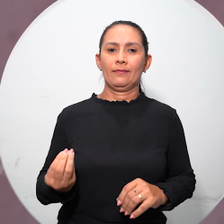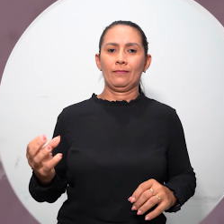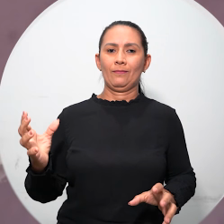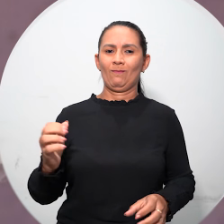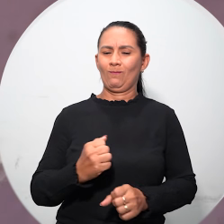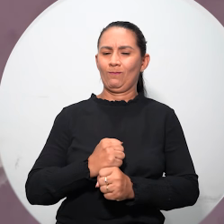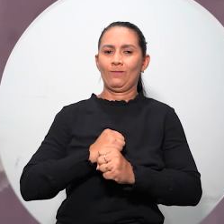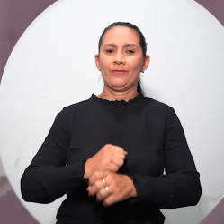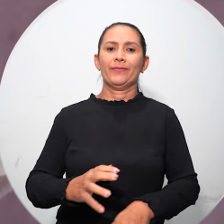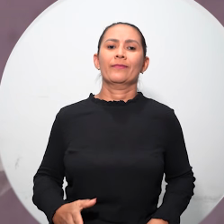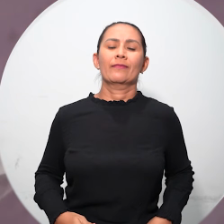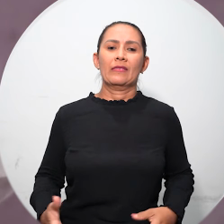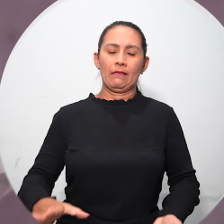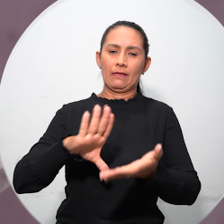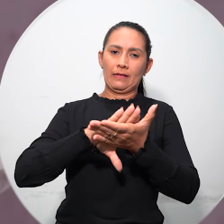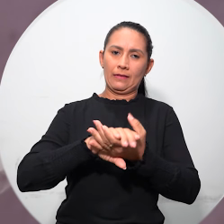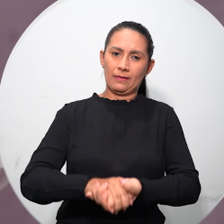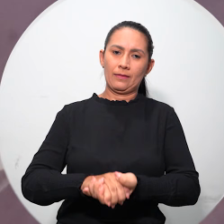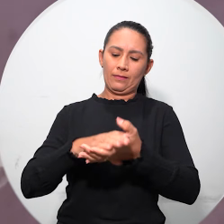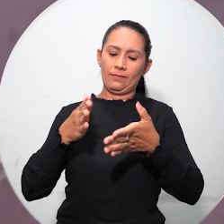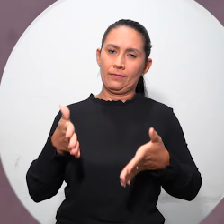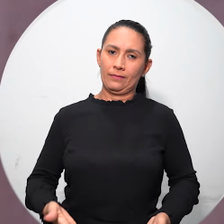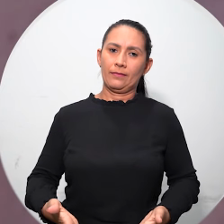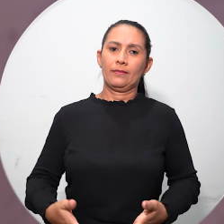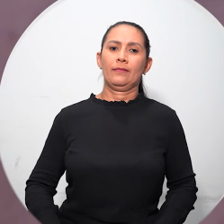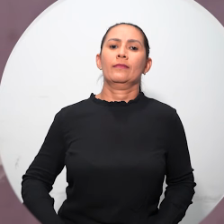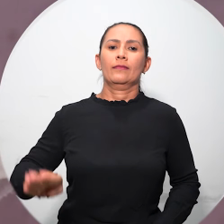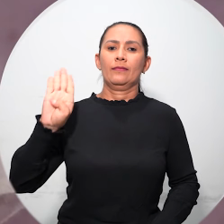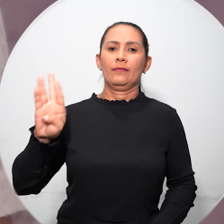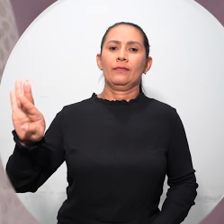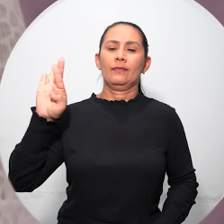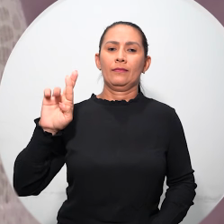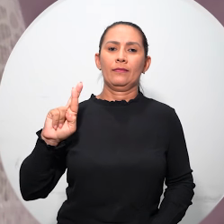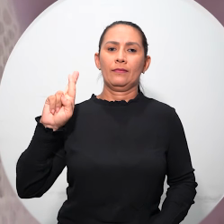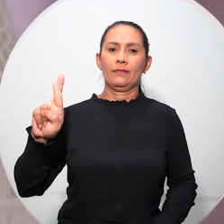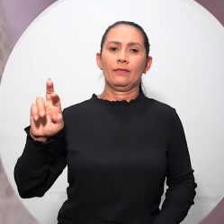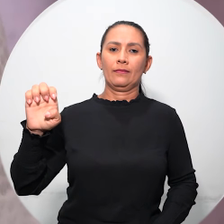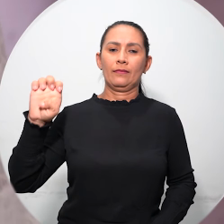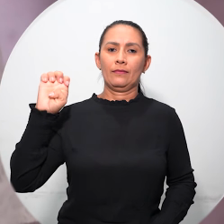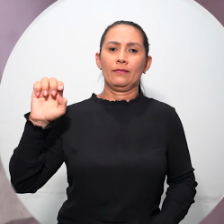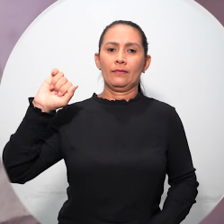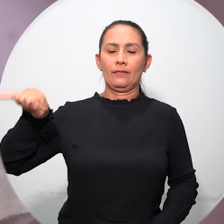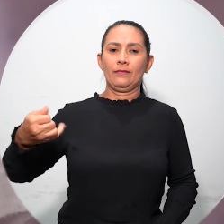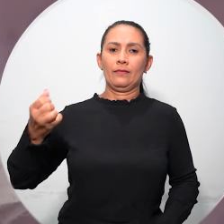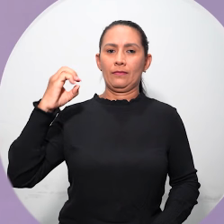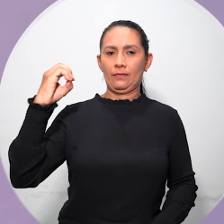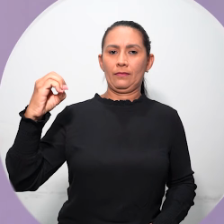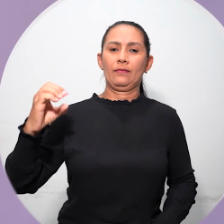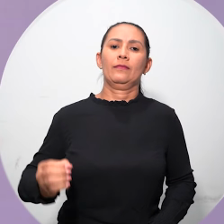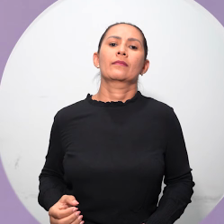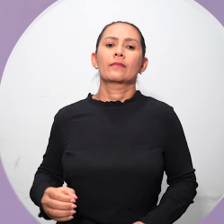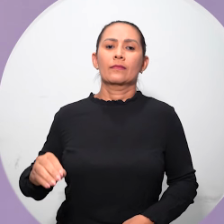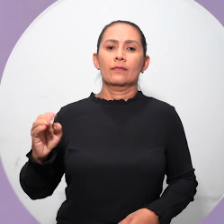Cruz e durante todo o tempo eu conheci ele só aqui em Brejo e foi uma história, né? Porque a cultura ele iniciou em